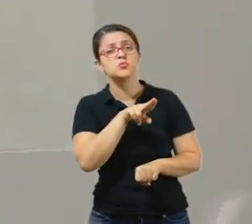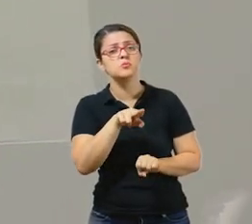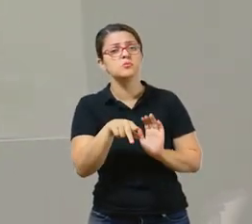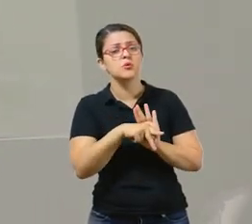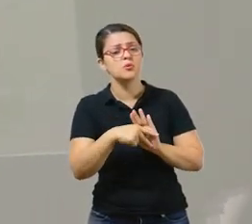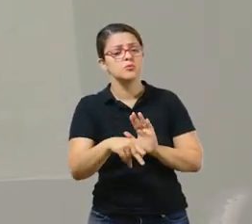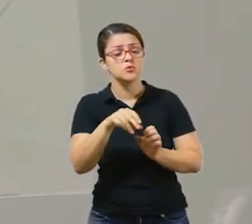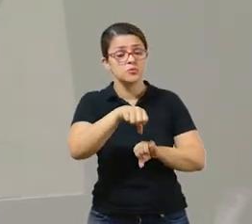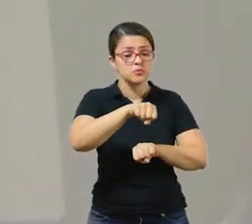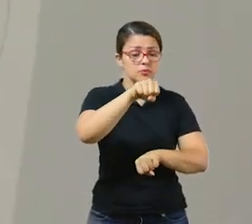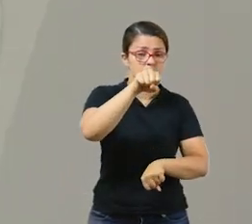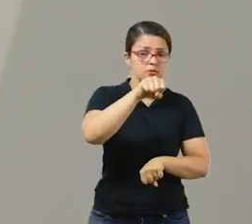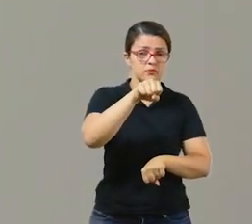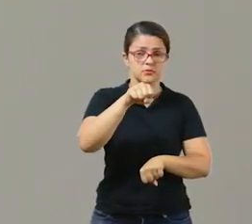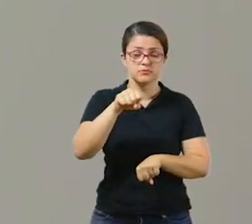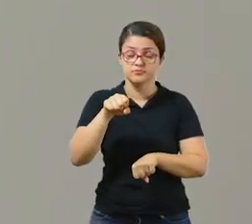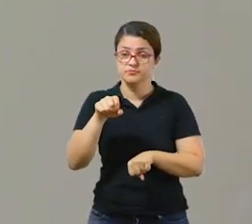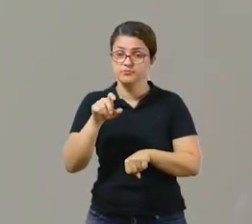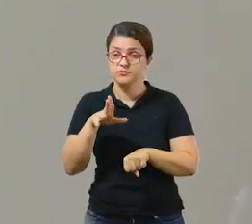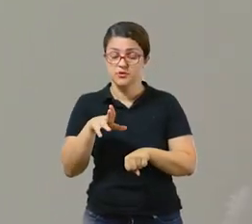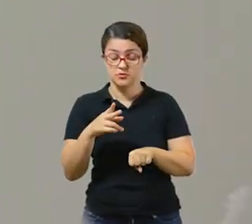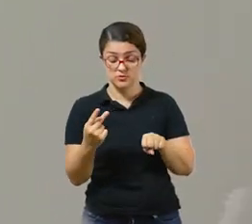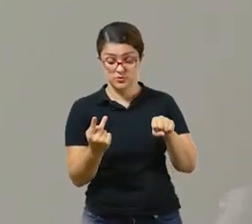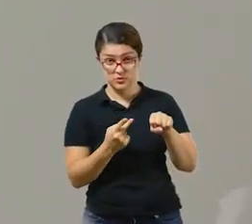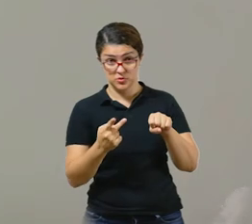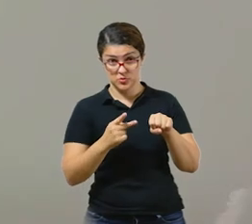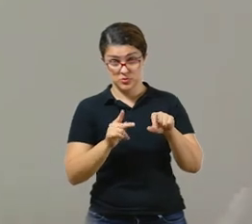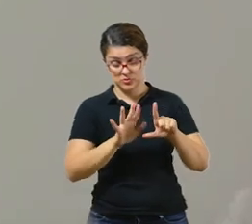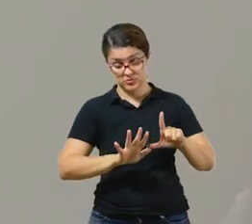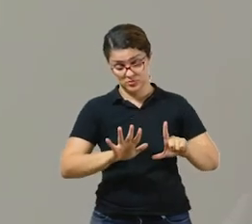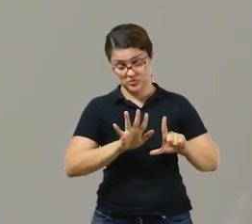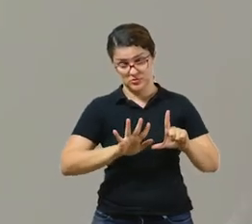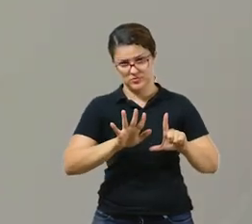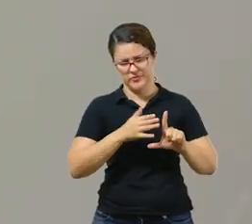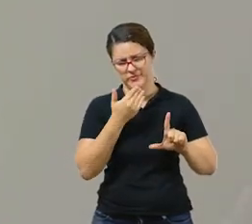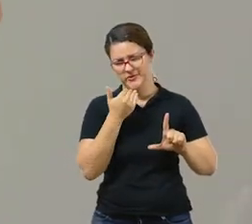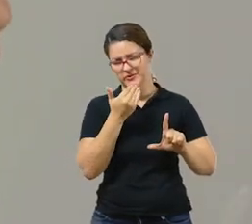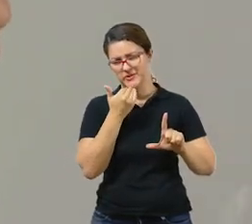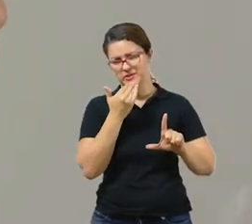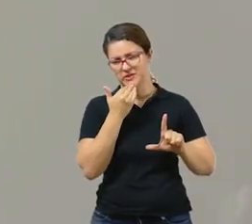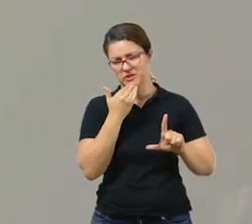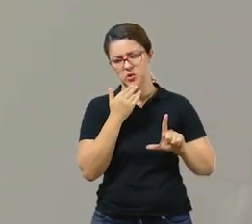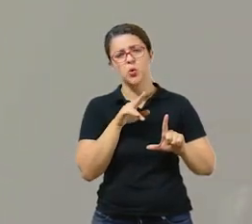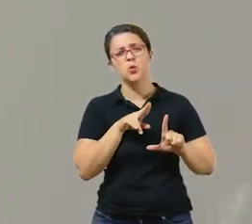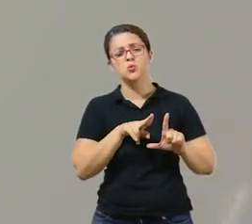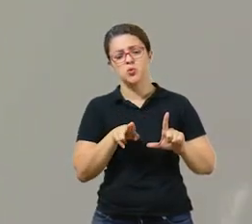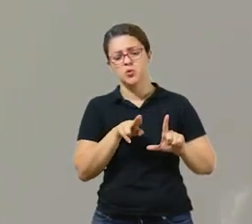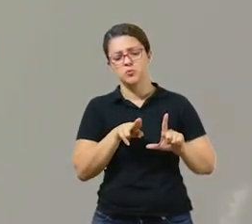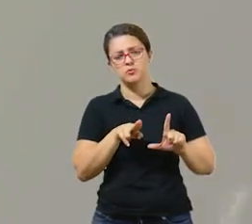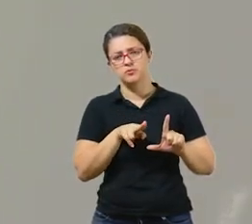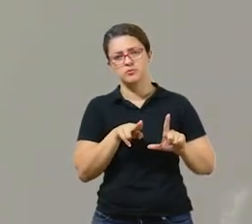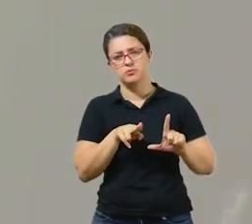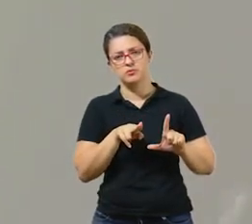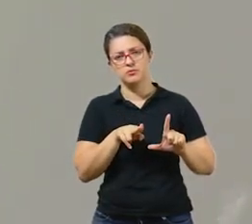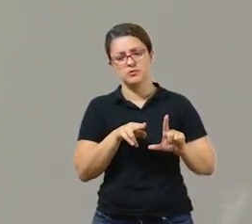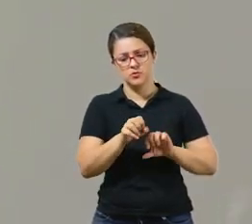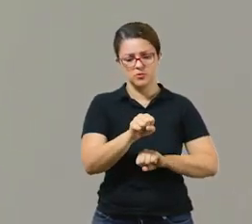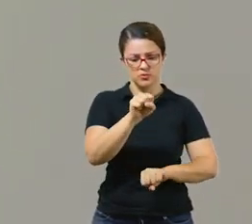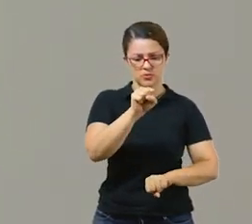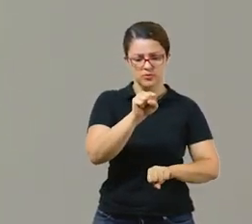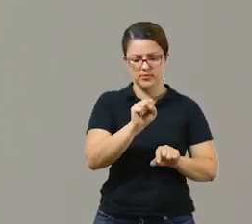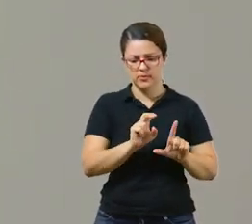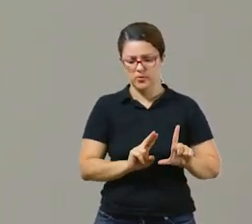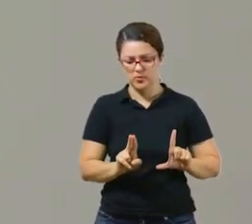o nome desse mapa? E o segundo é este aqui. Esse é mais fácil. Qual é o nome desse mapa aqui?